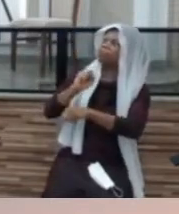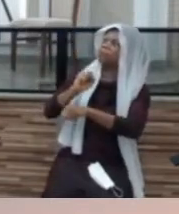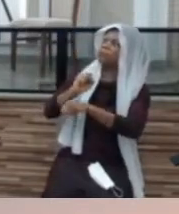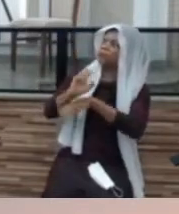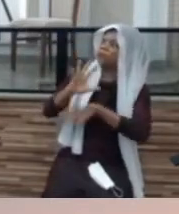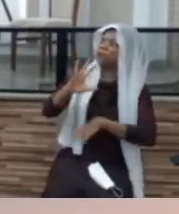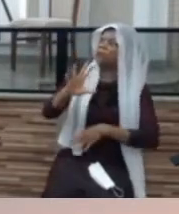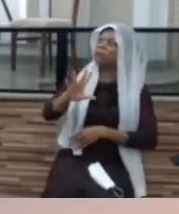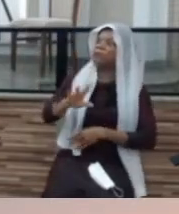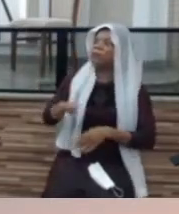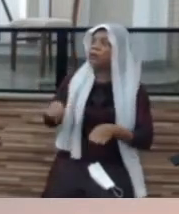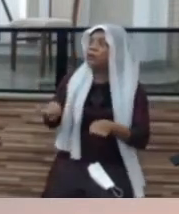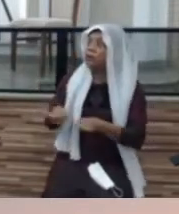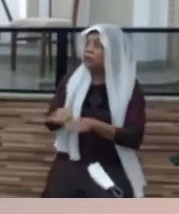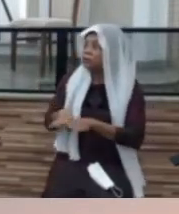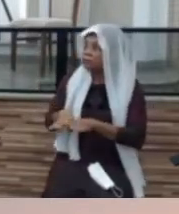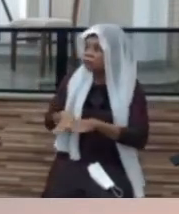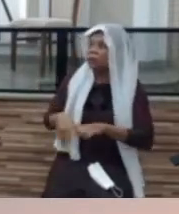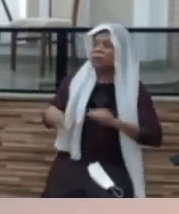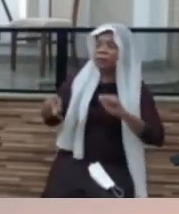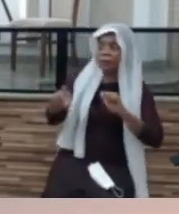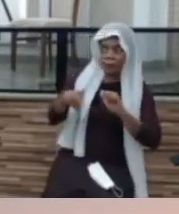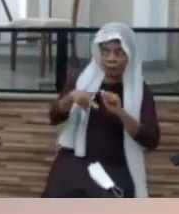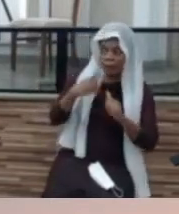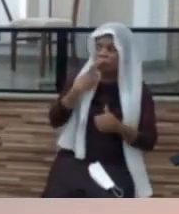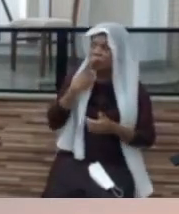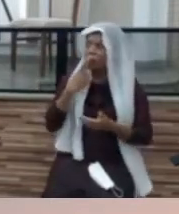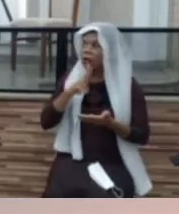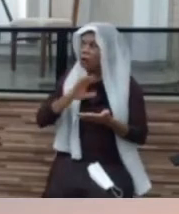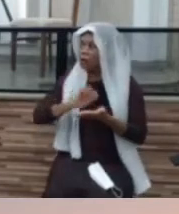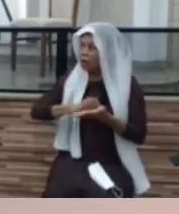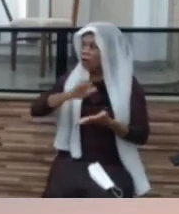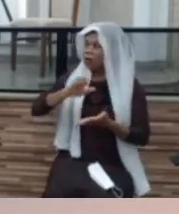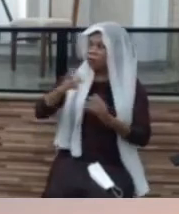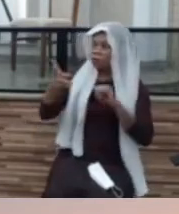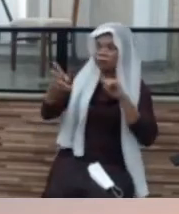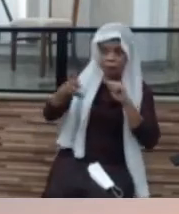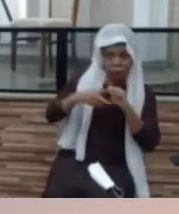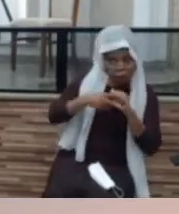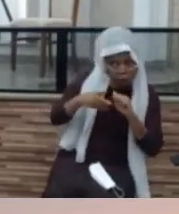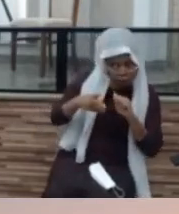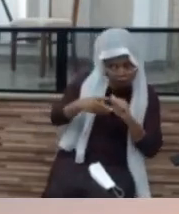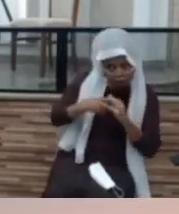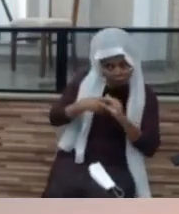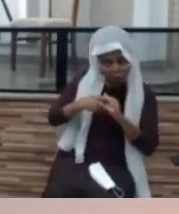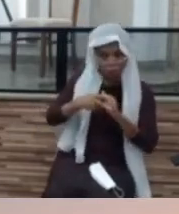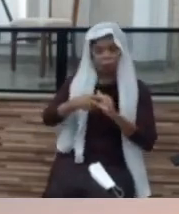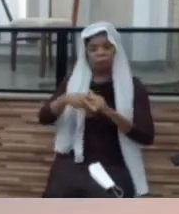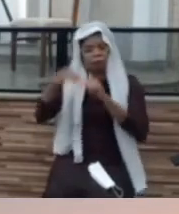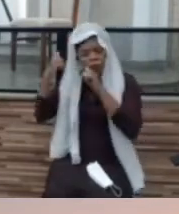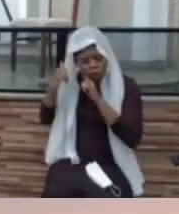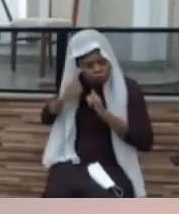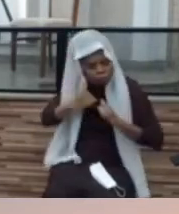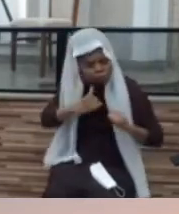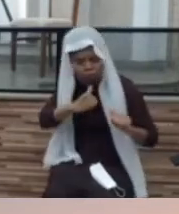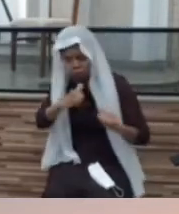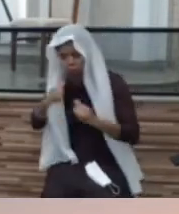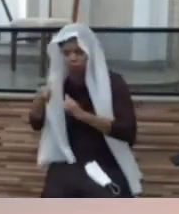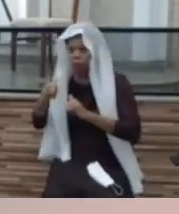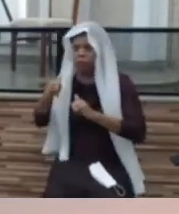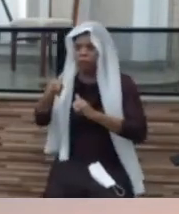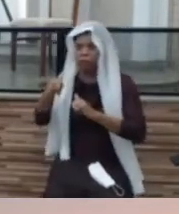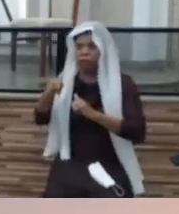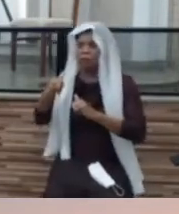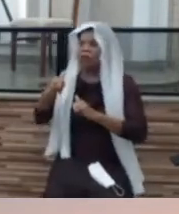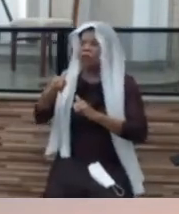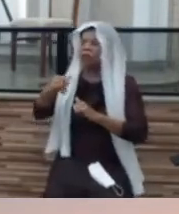no capítulo, a primeira epístola de Pedro, capítulo 1, está escrito, bem-aventurado, eles começando a escrever na epístola, dizia, bendito Deus